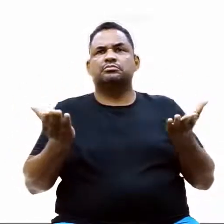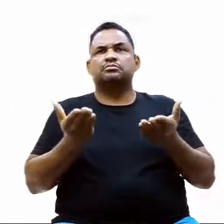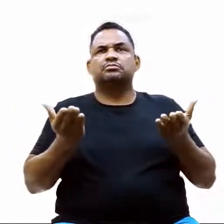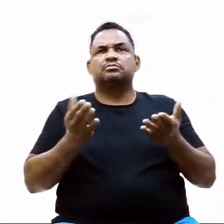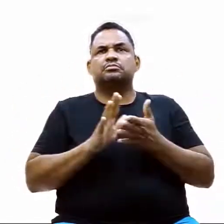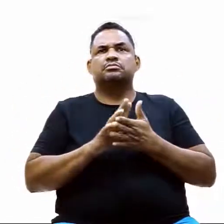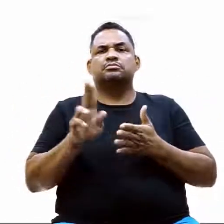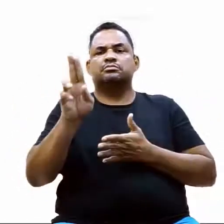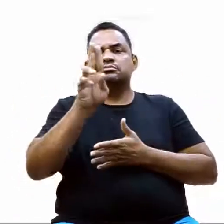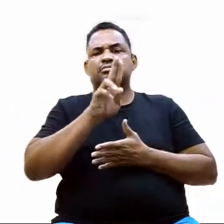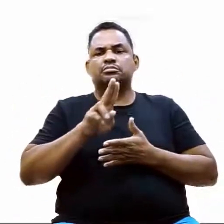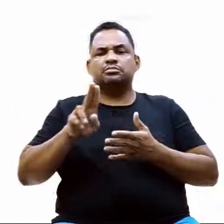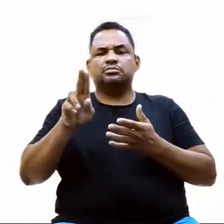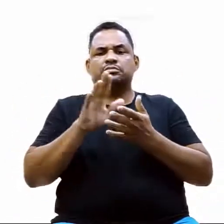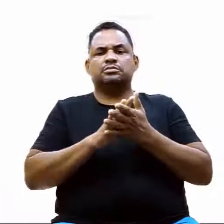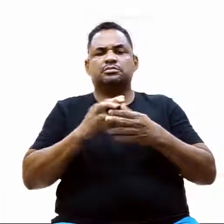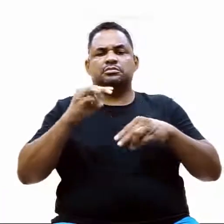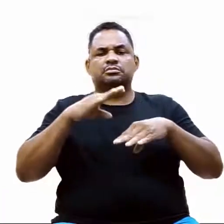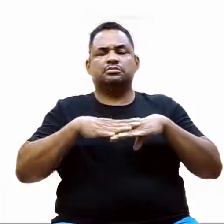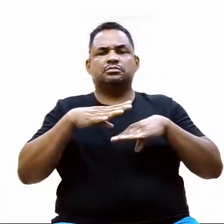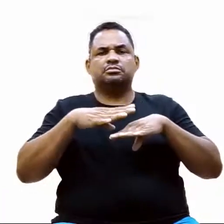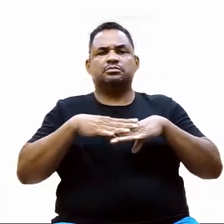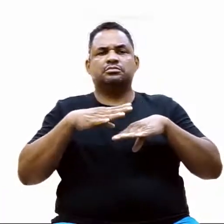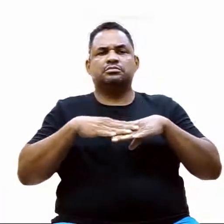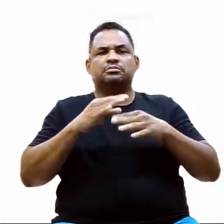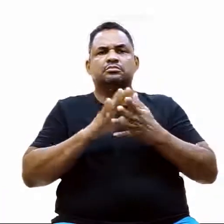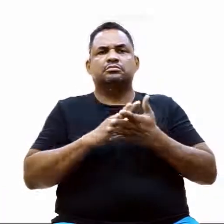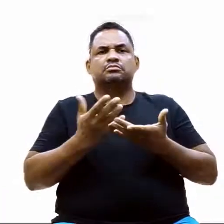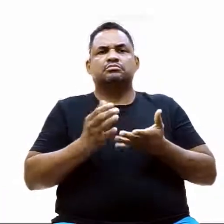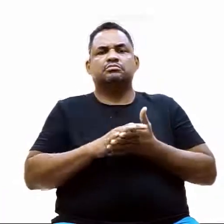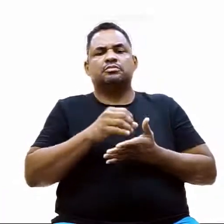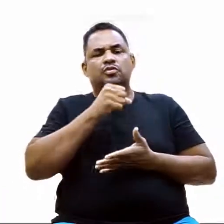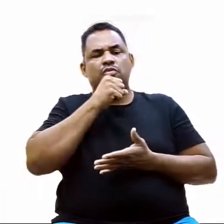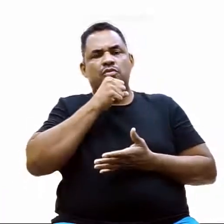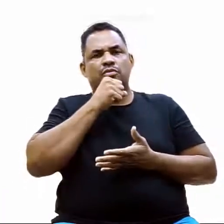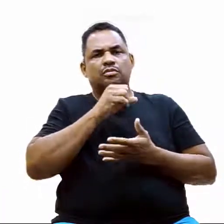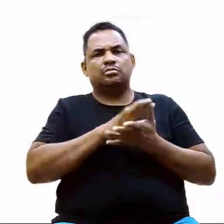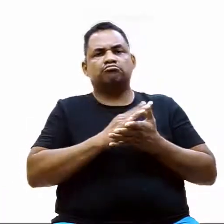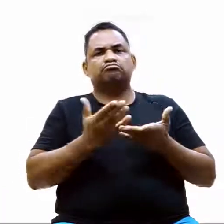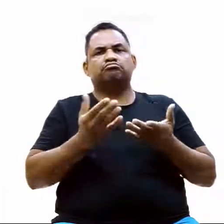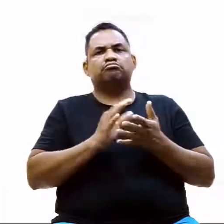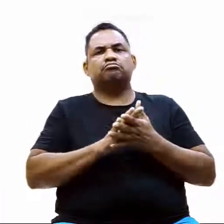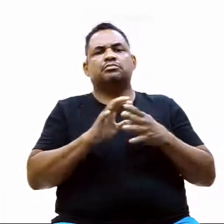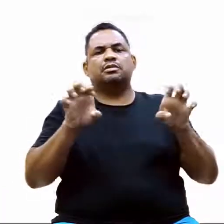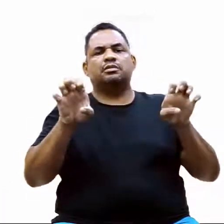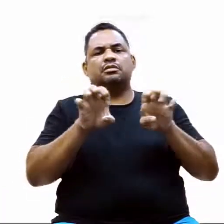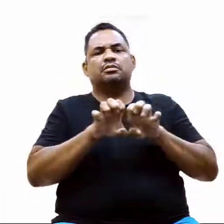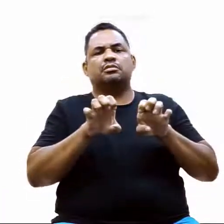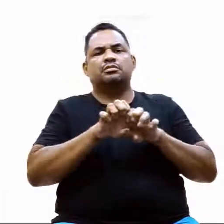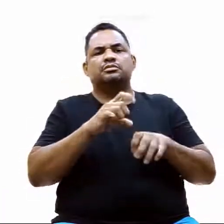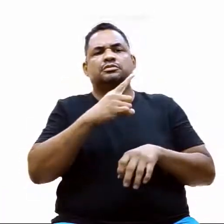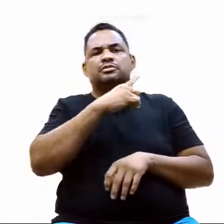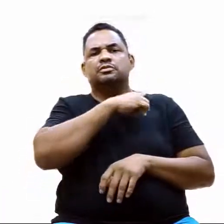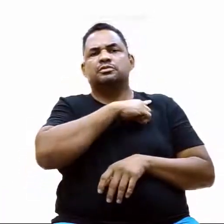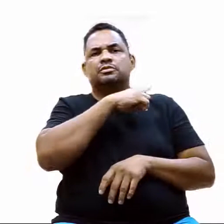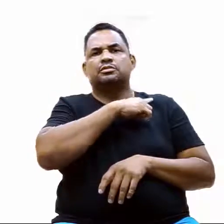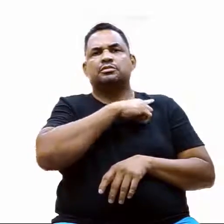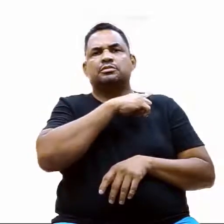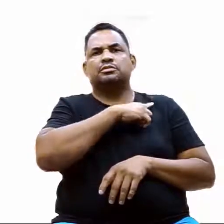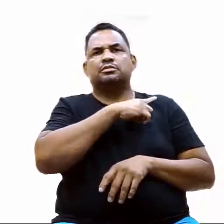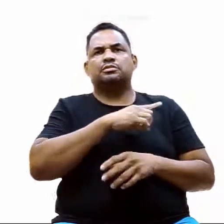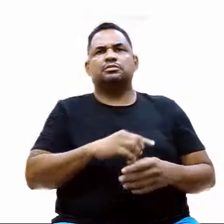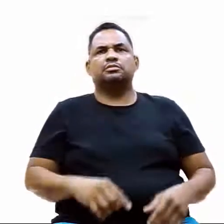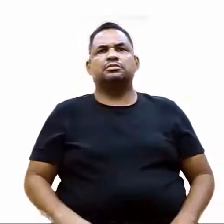da matemática, né, uma velha equação do primeiro grau, para descobrir o valor da incógnita X,